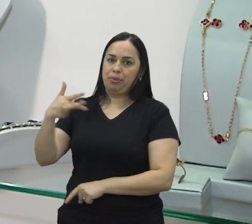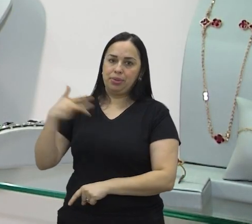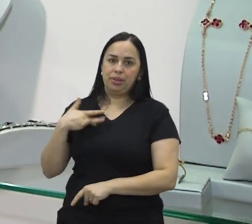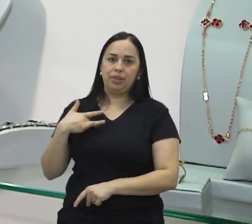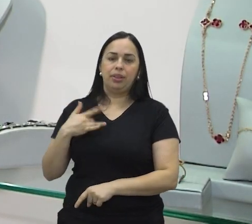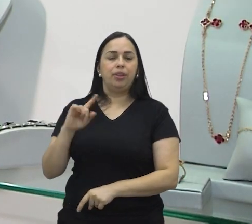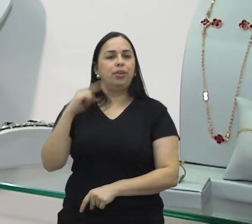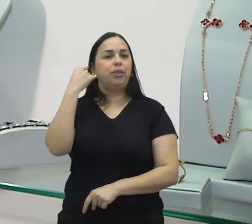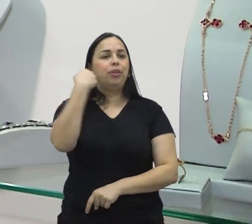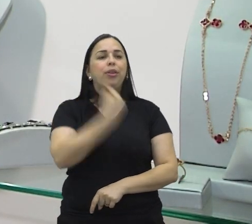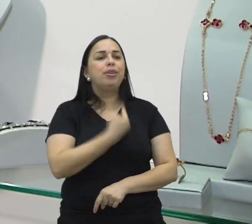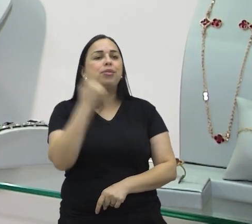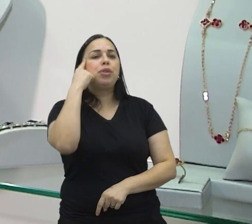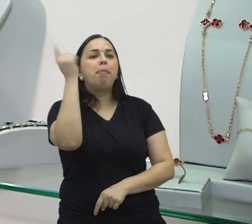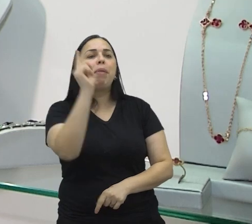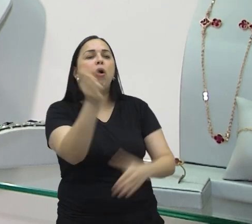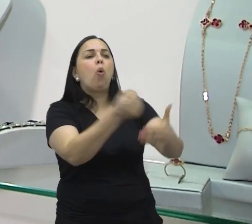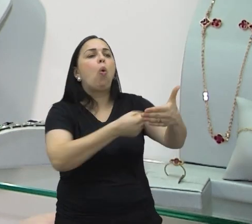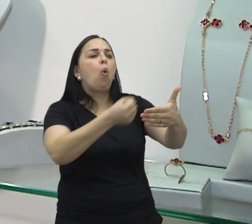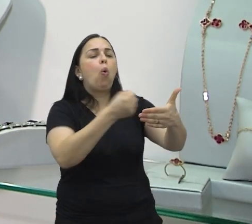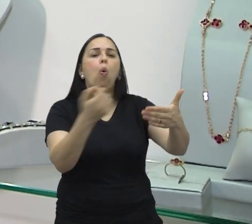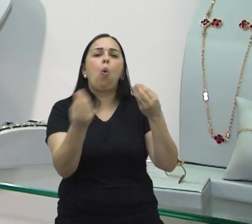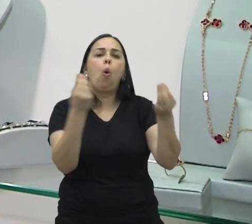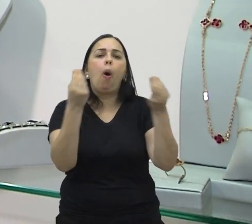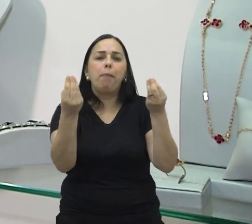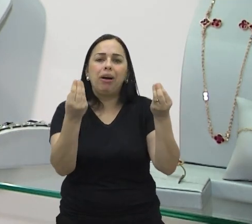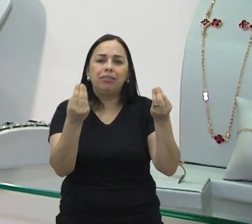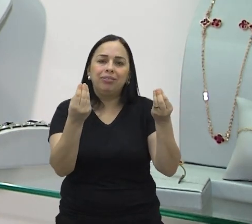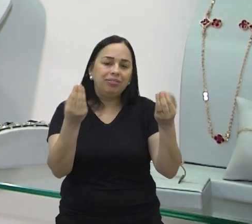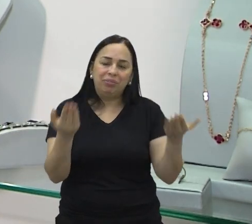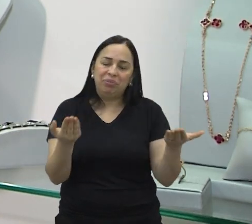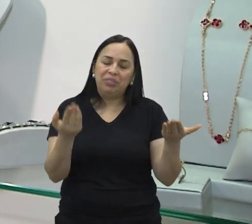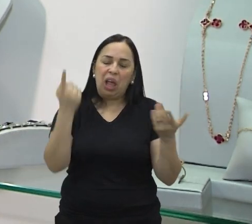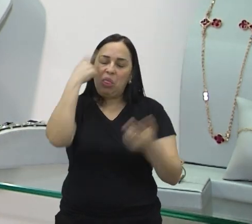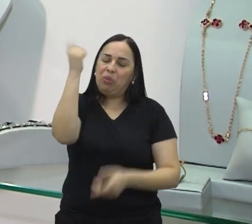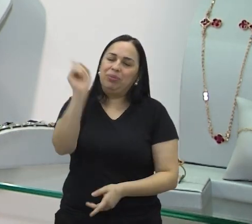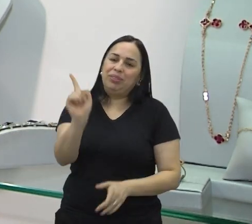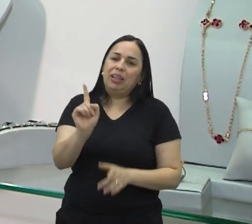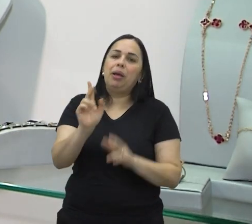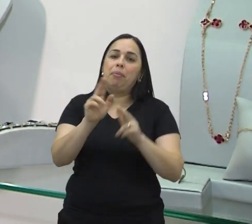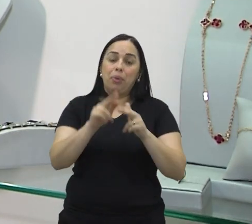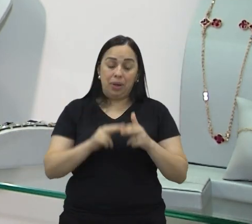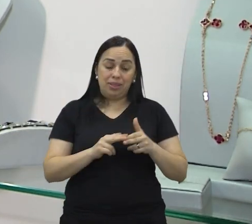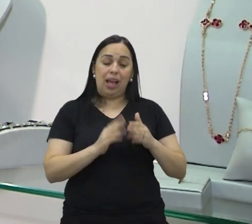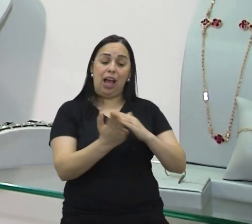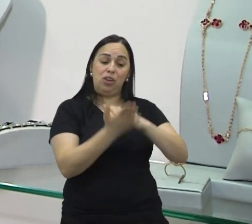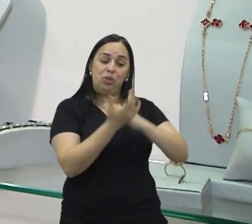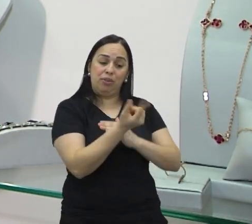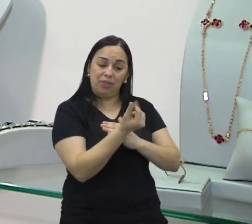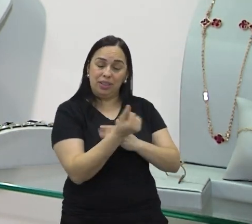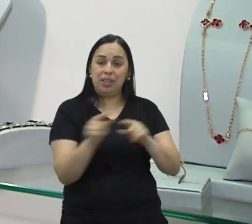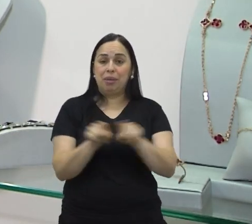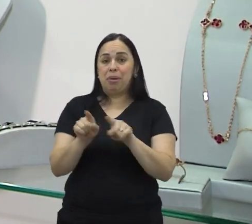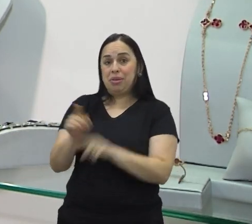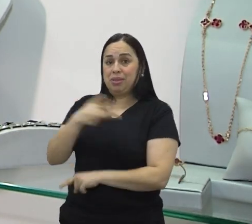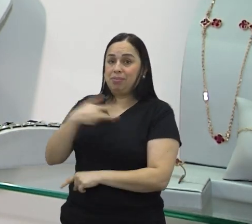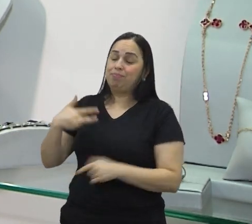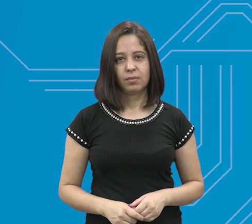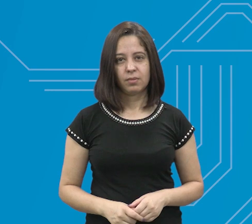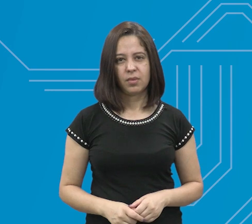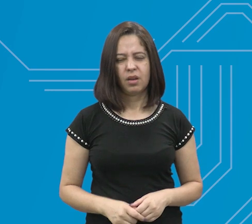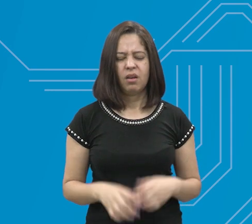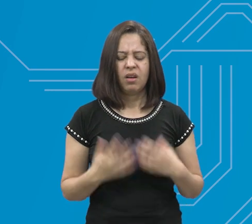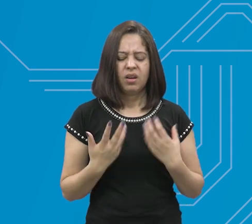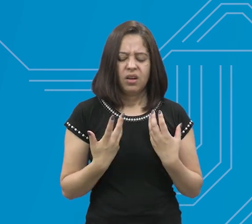relação à saúde, né? Que a gente não sabe do jeito que a pessoa fez a comida e tudo mais, então eu acho que tanto financeiro quanto para a